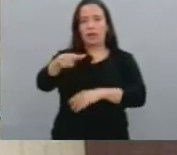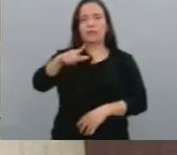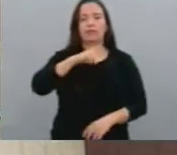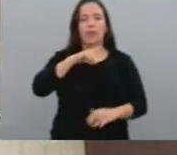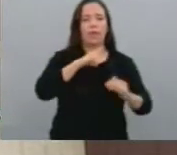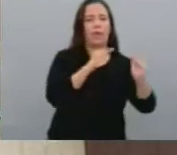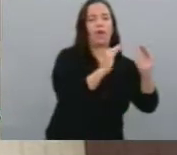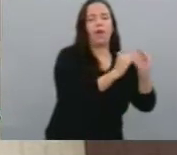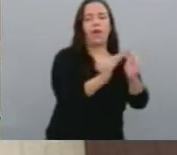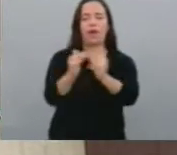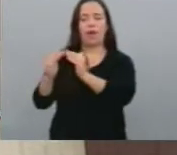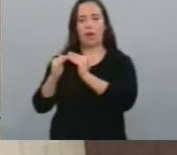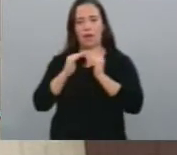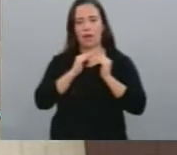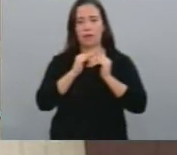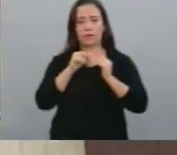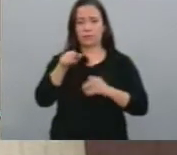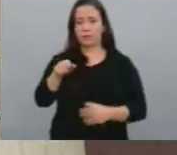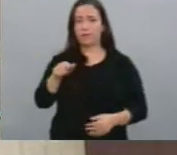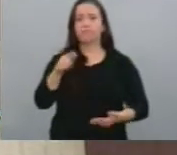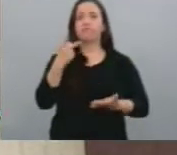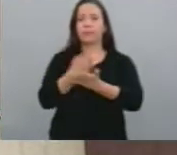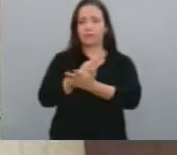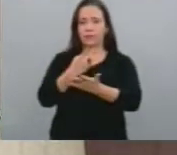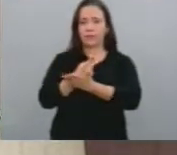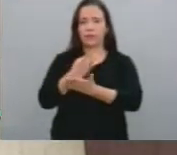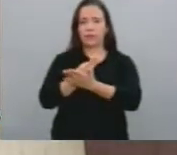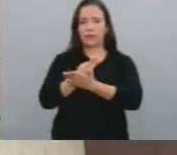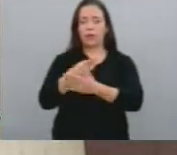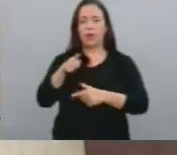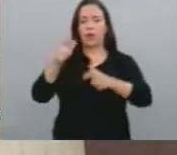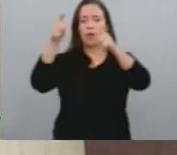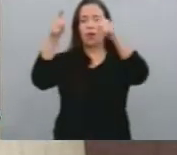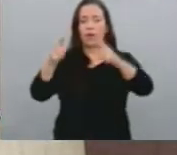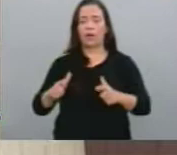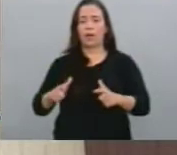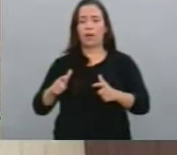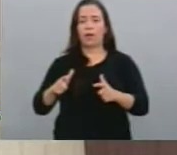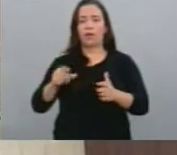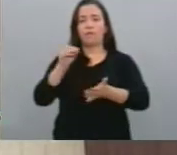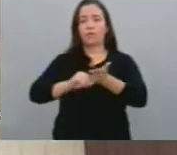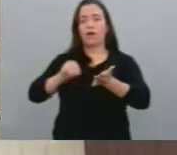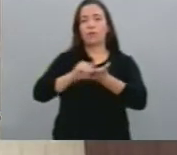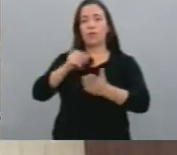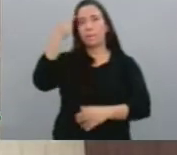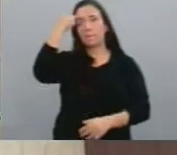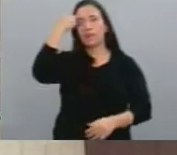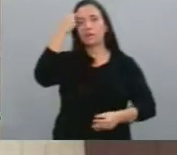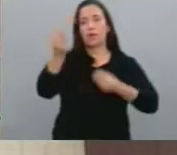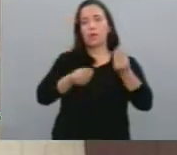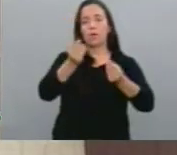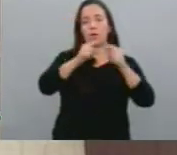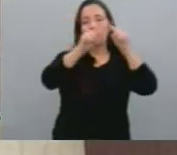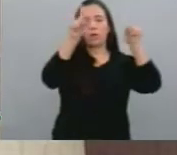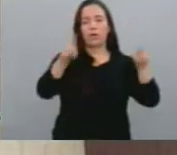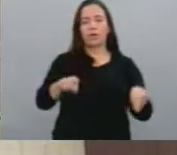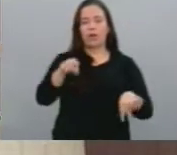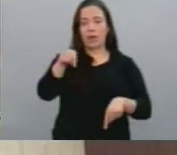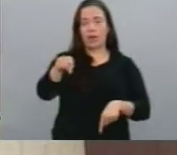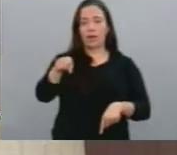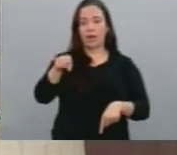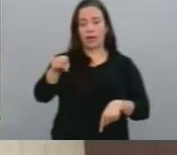urbanizada. É um outro erro. Erraram há 20 anos quando não pensaram na necessidade de um terminal